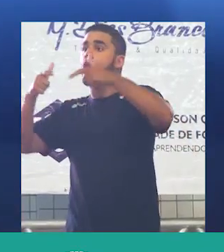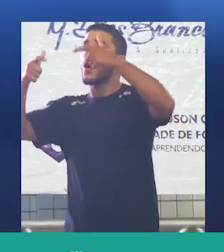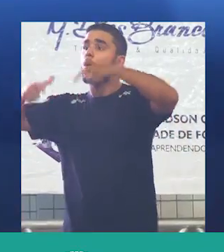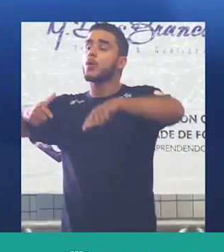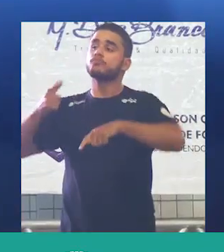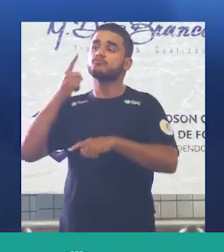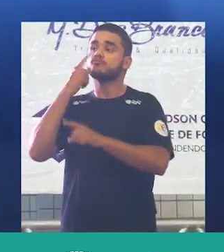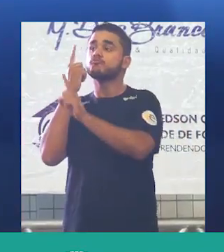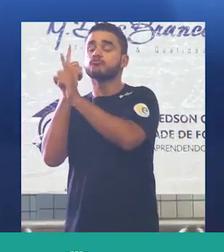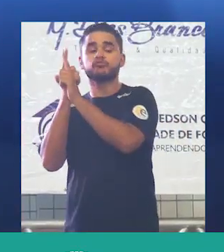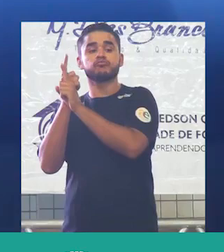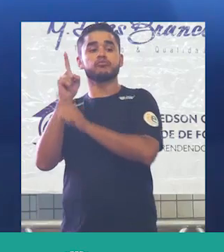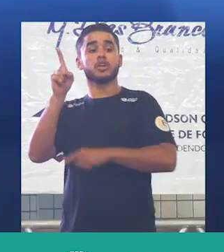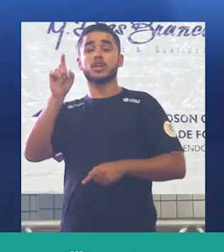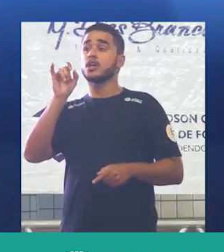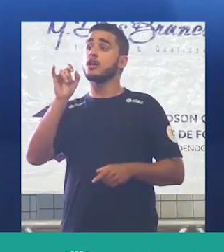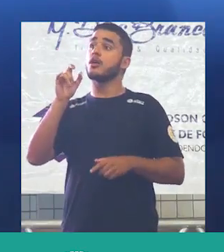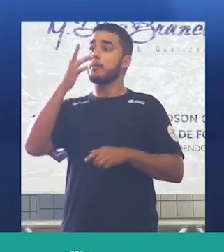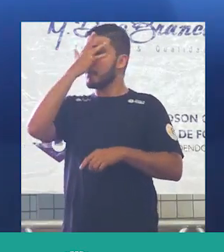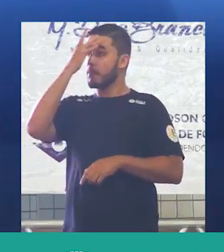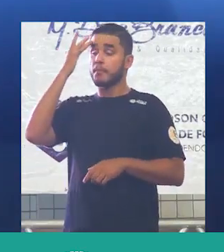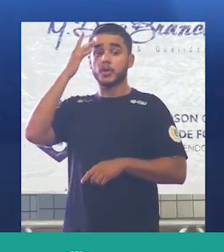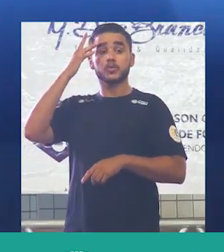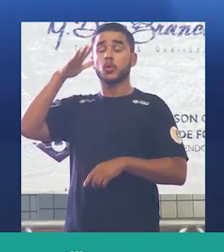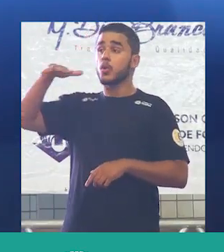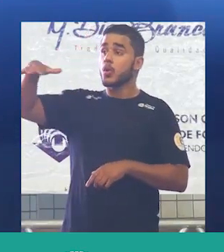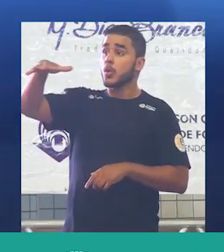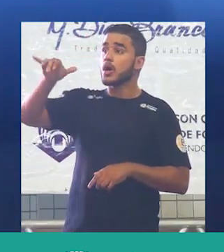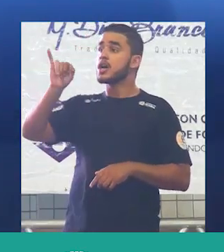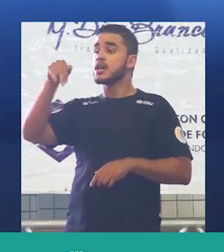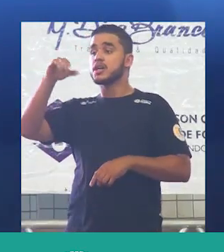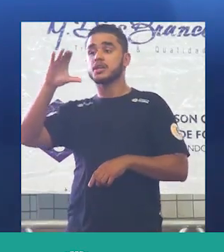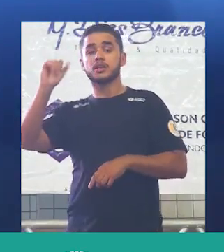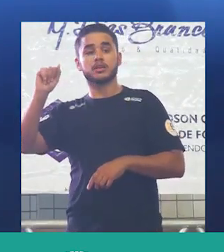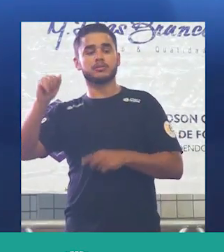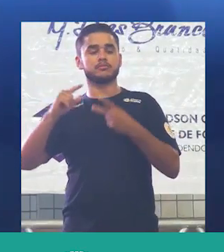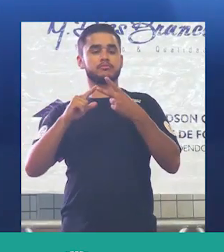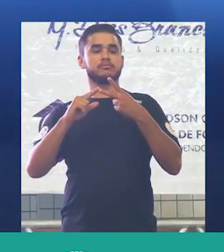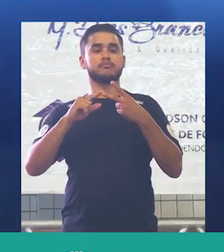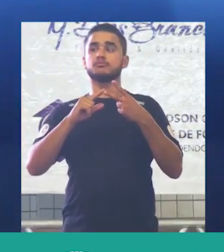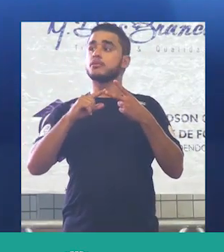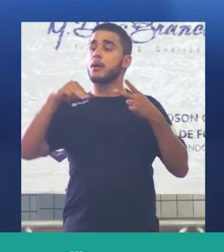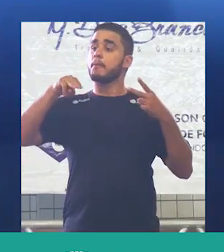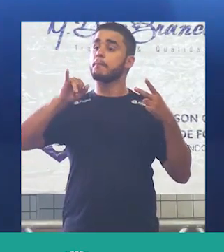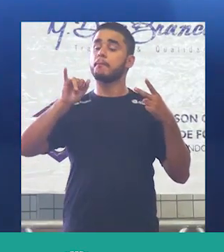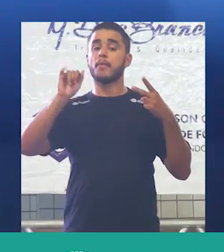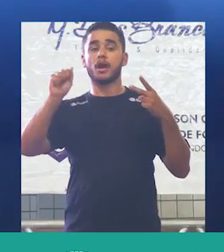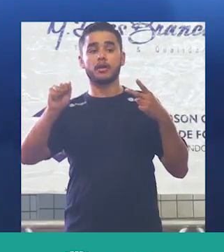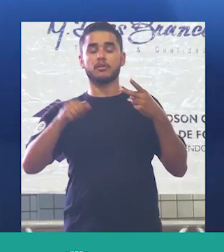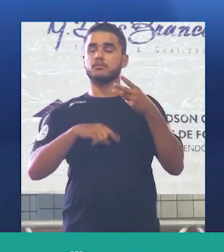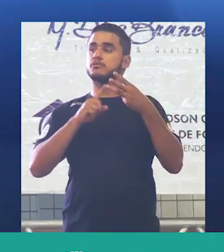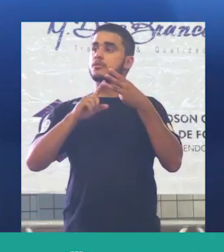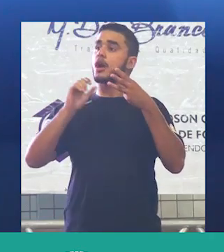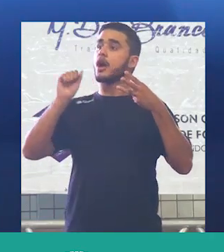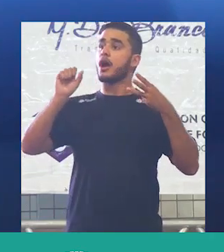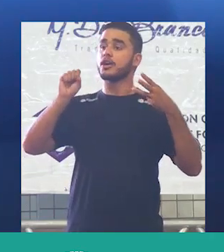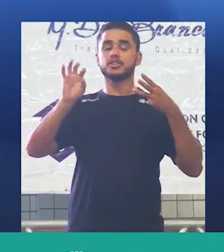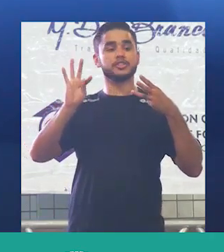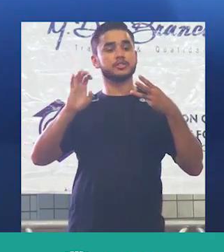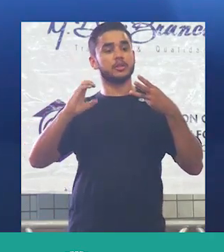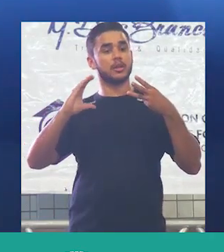tinham estado, que já tinha comércio, que já tinha estrutura social bem organizada, estratificada. No